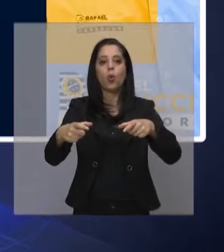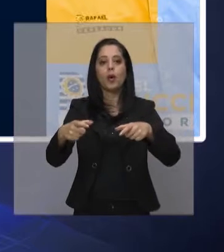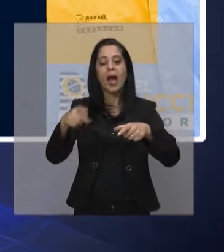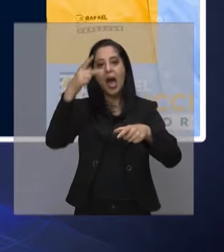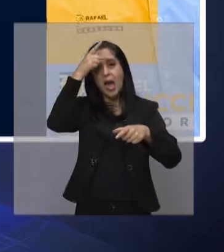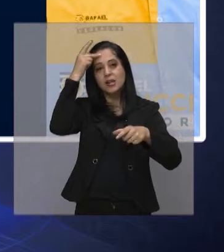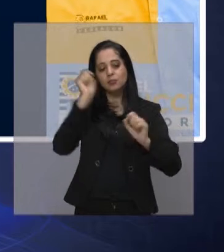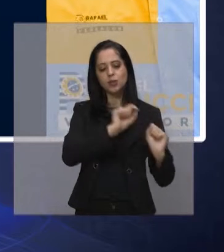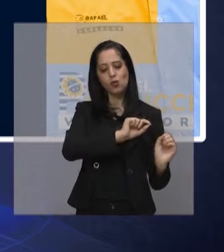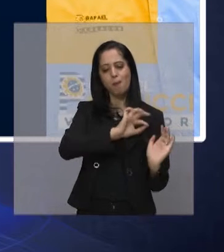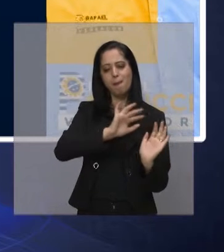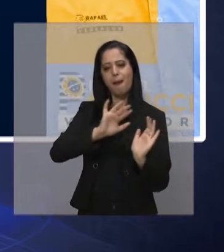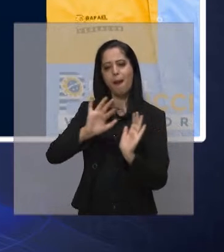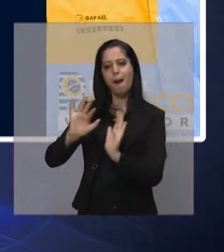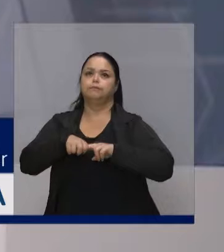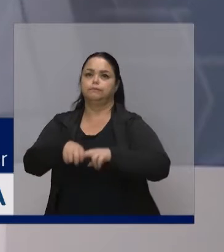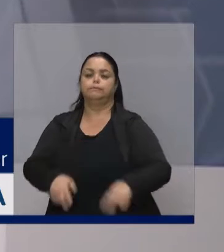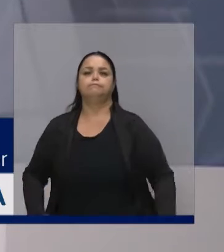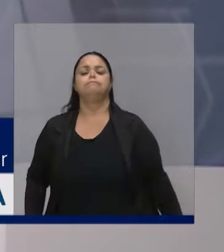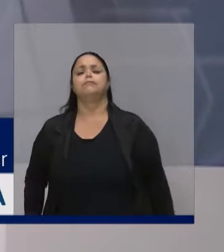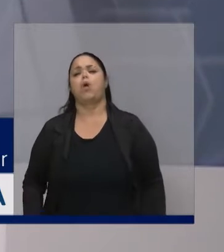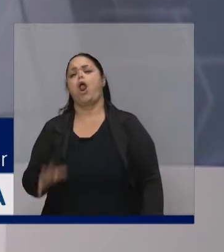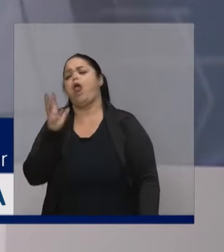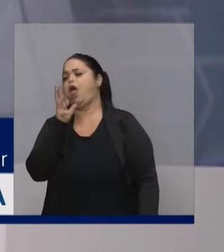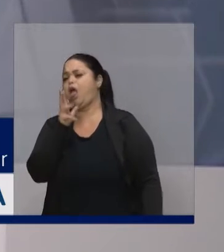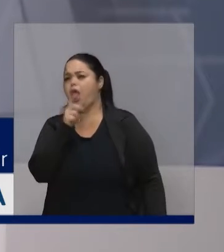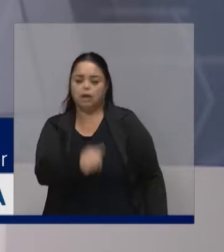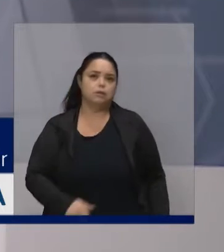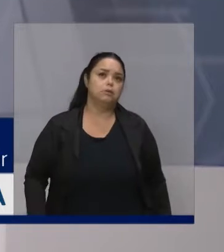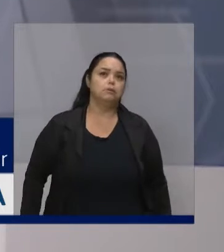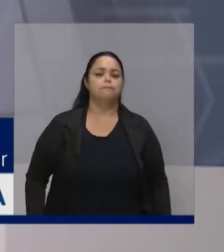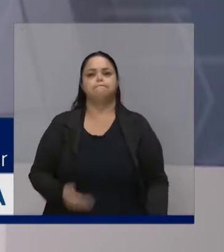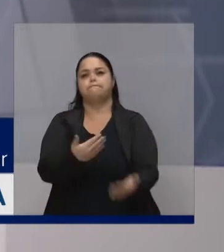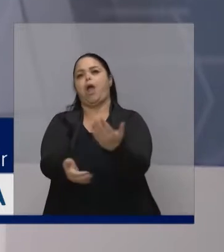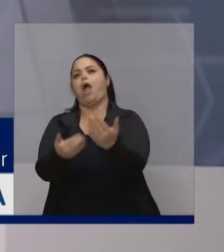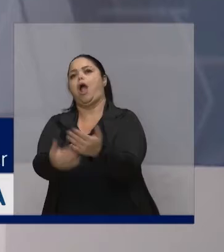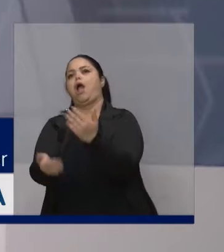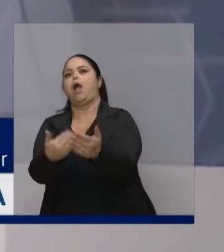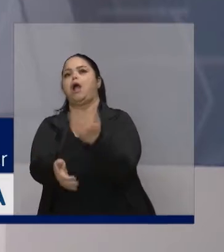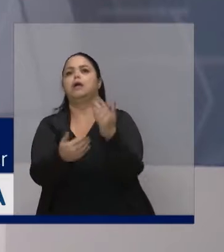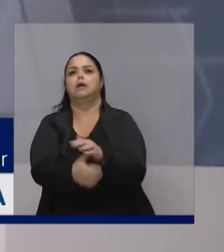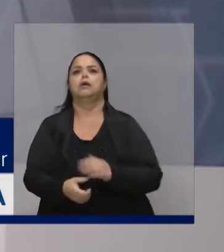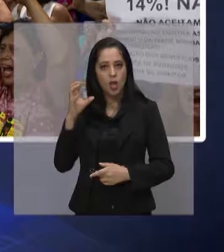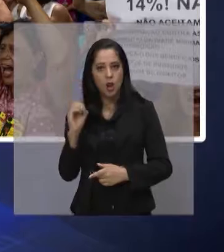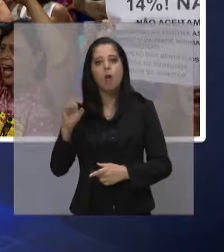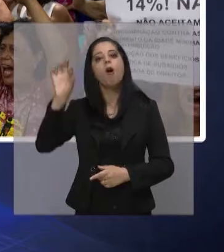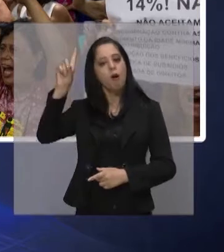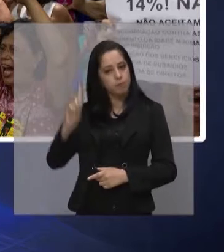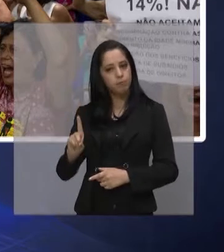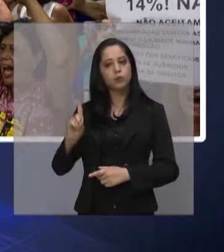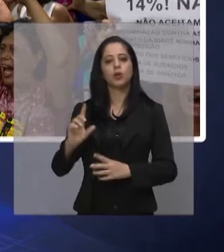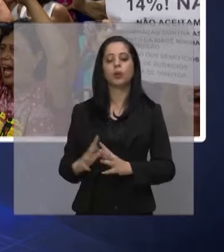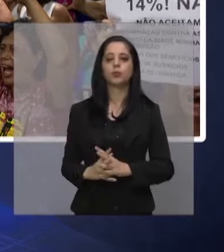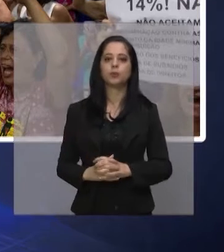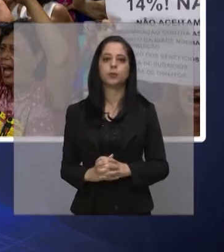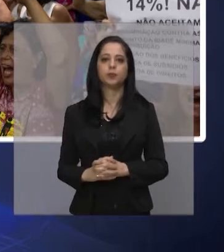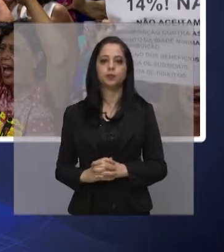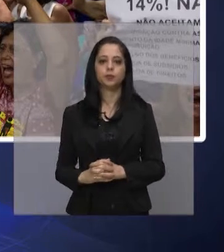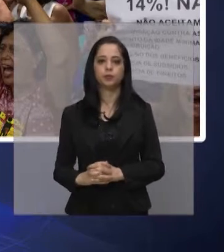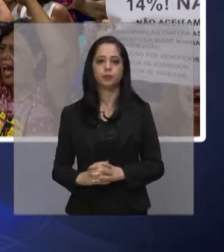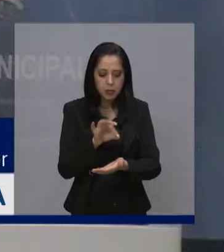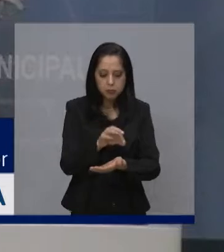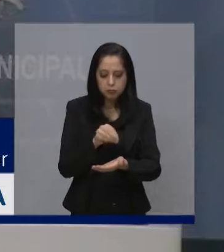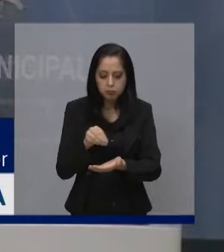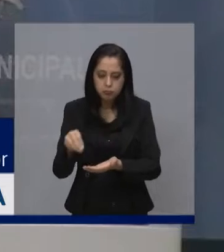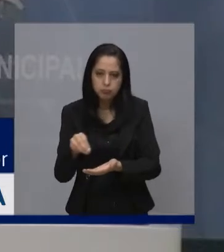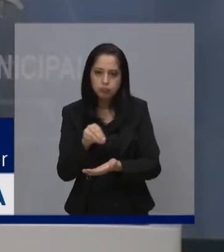bem-estar oferecidas aos moradores. O Dia do Servidor Público foi retratado pela vereadora Amélia Naomi, que pediu maior apoio à